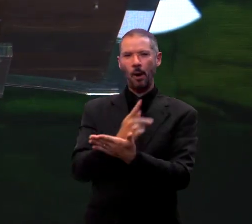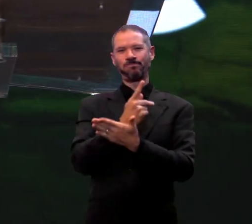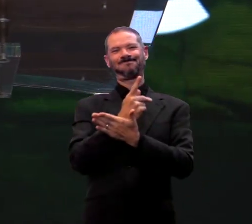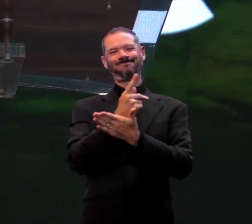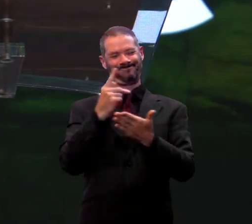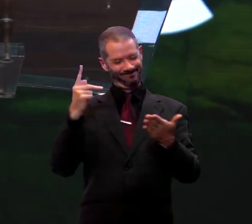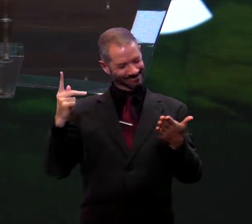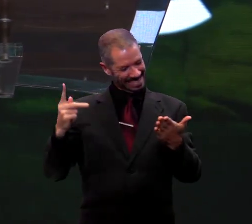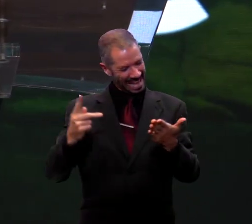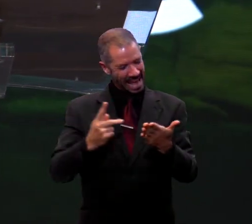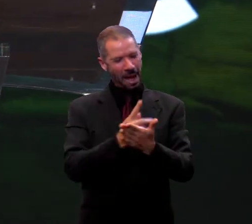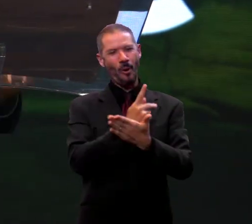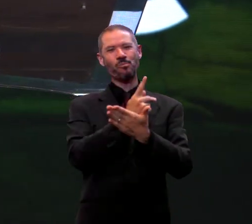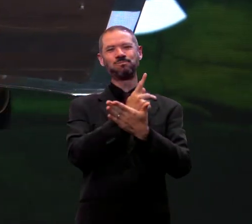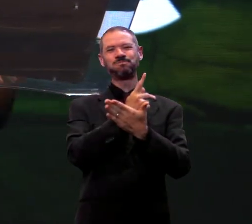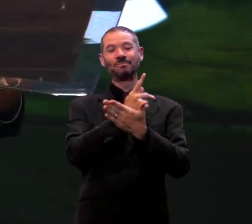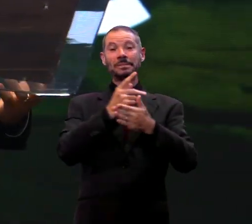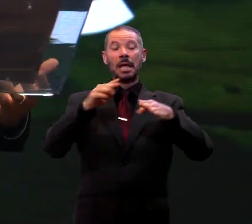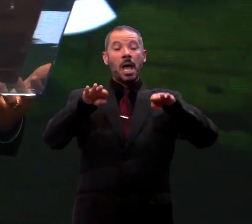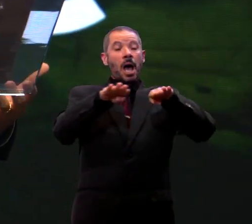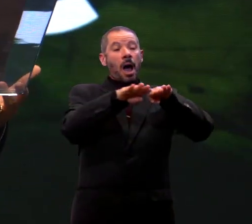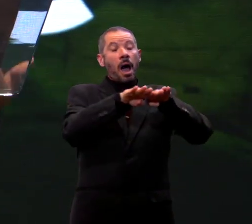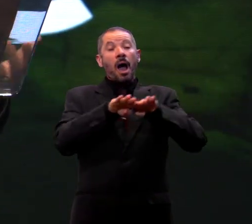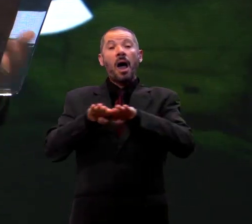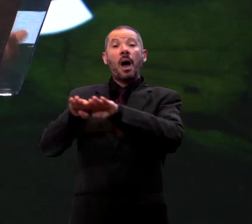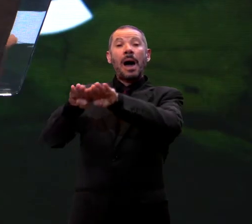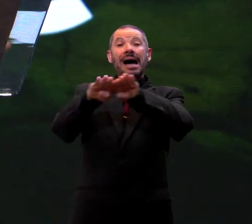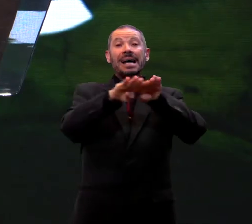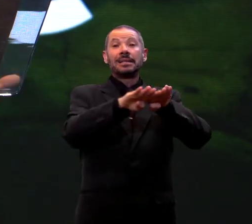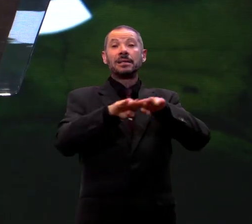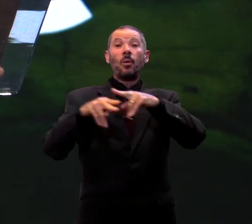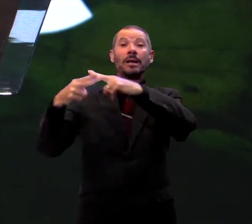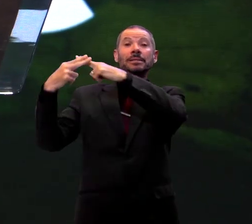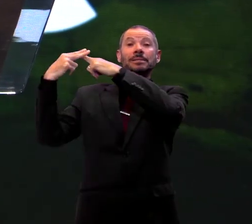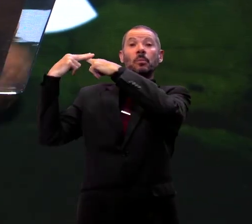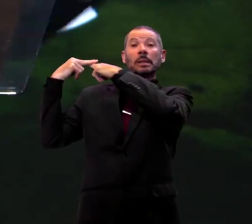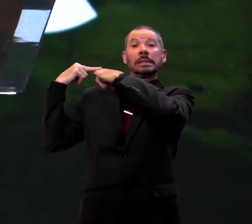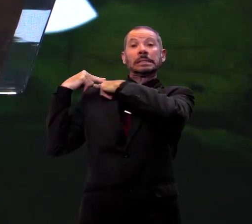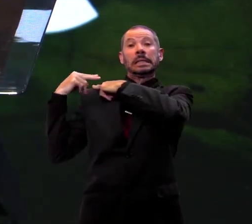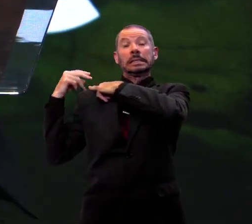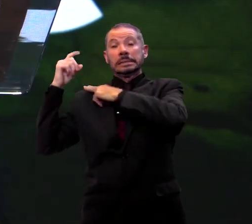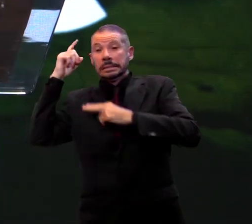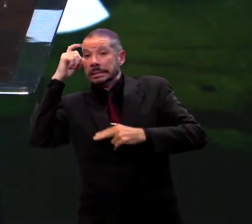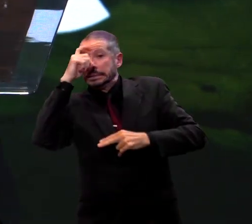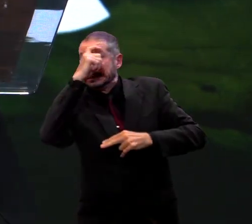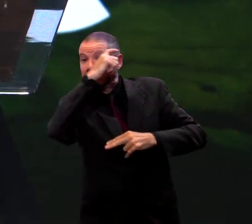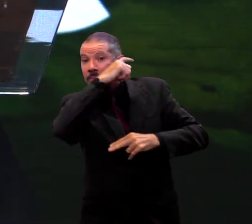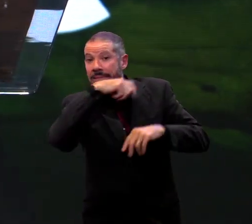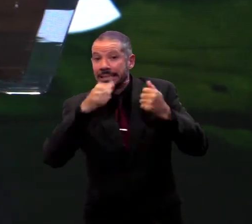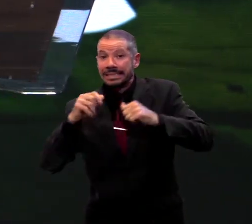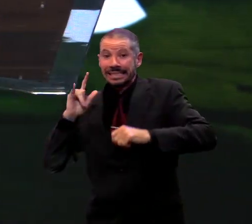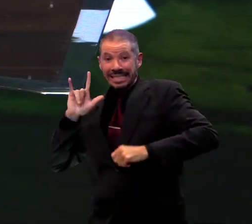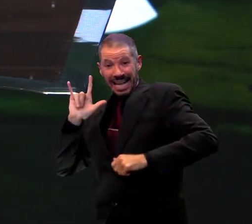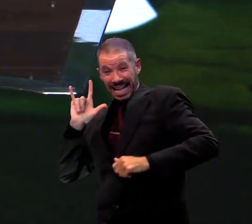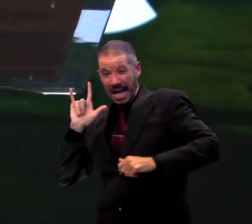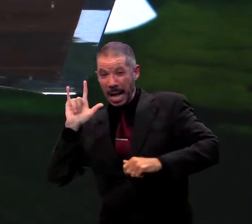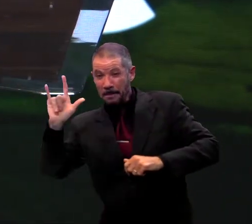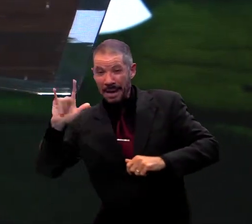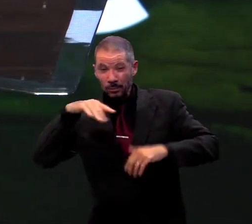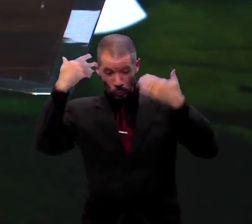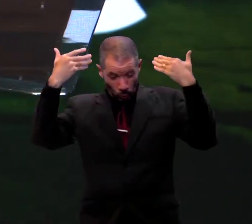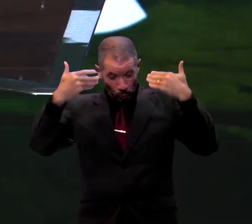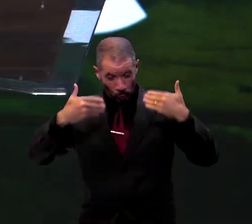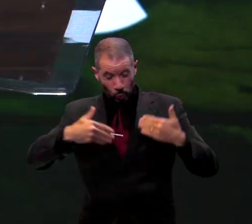armadilha, ao ver que o padrão de responsabilidade é alto, a gente precisa amar com tudo que é e com tudo que tem.